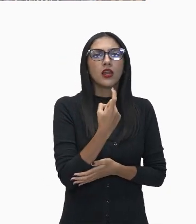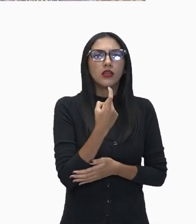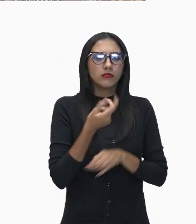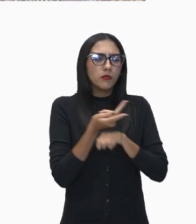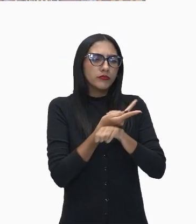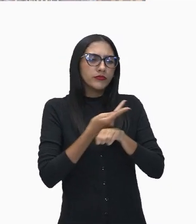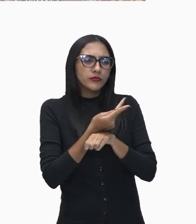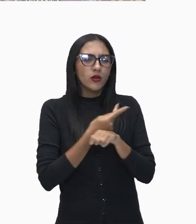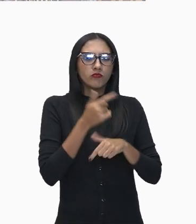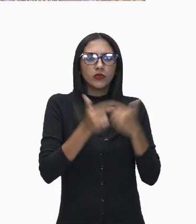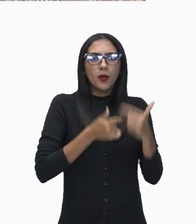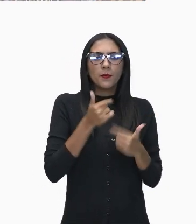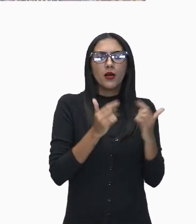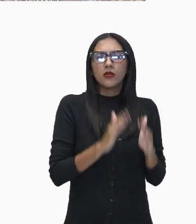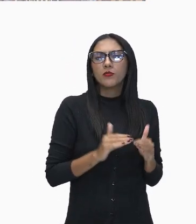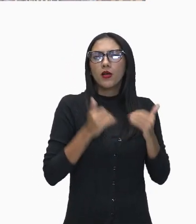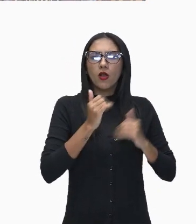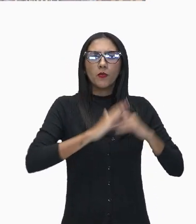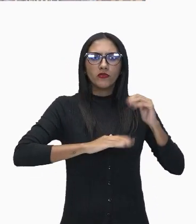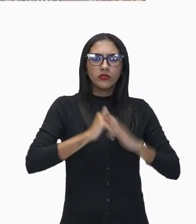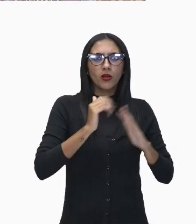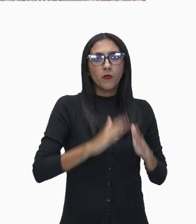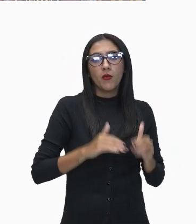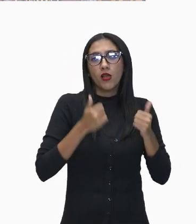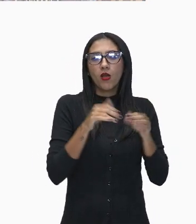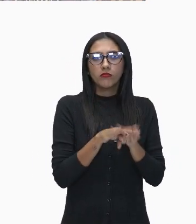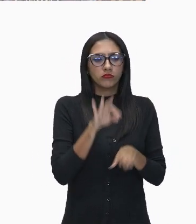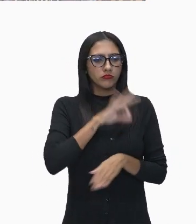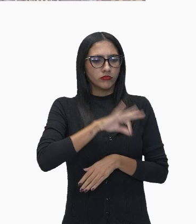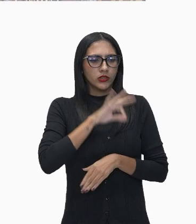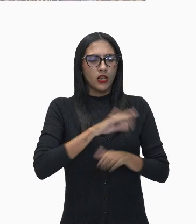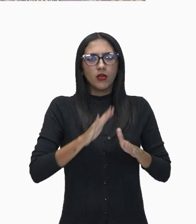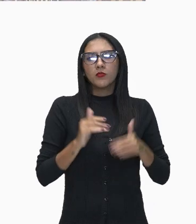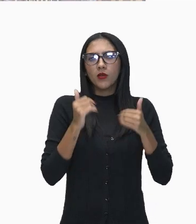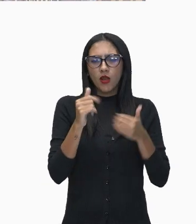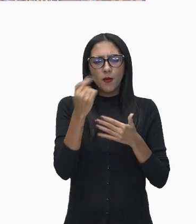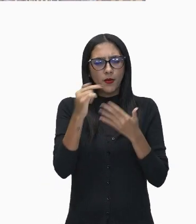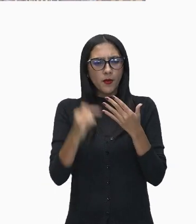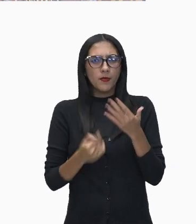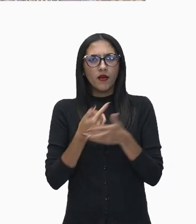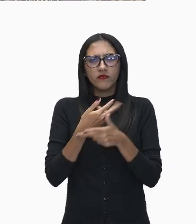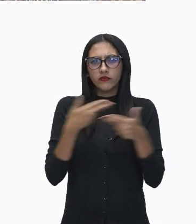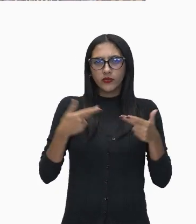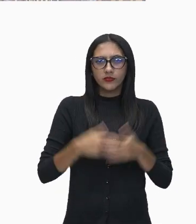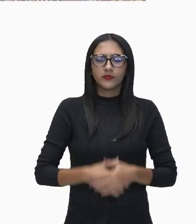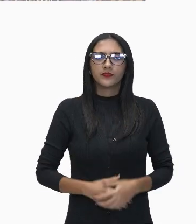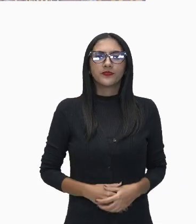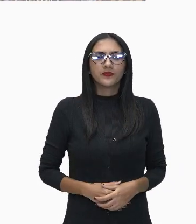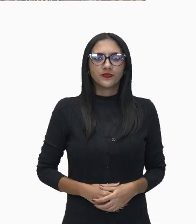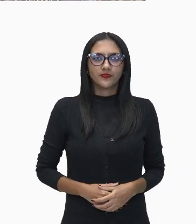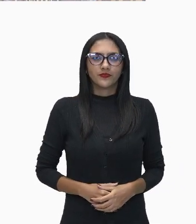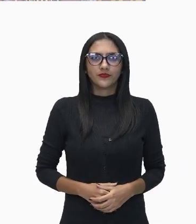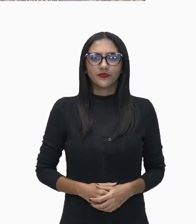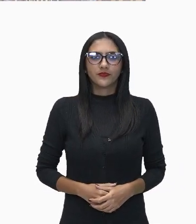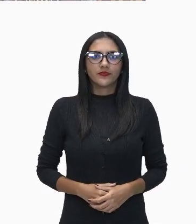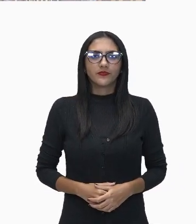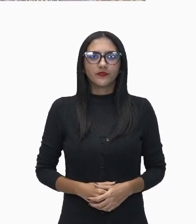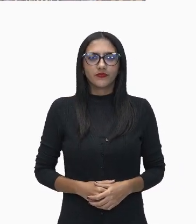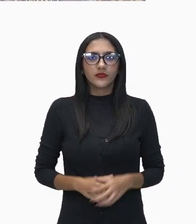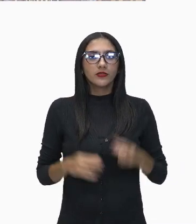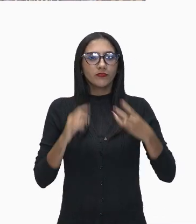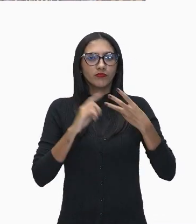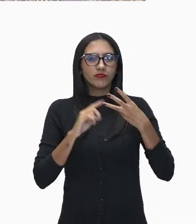melhores empregos, estão atrás de melhores salários e assim por diante. Há também a análise